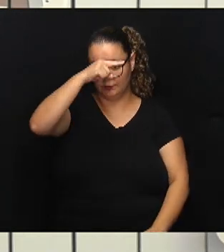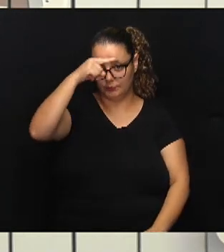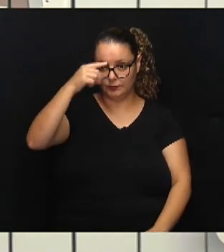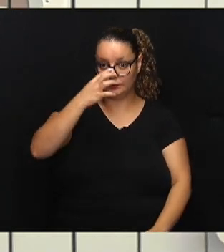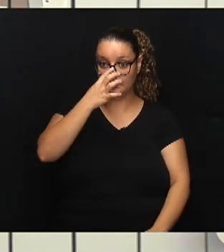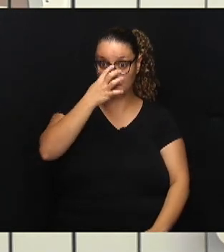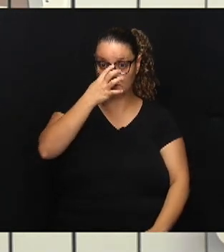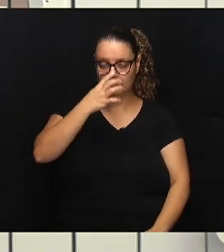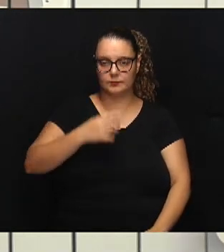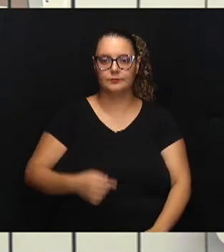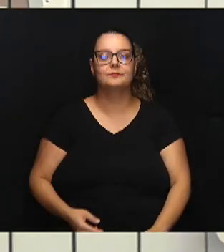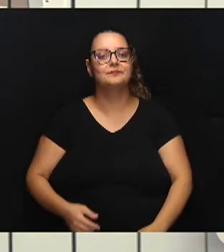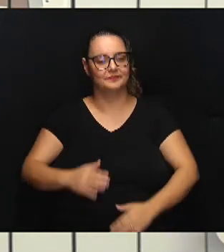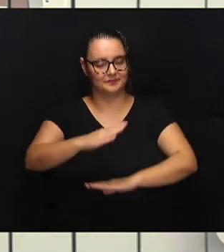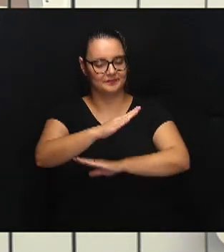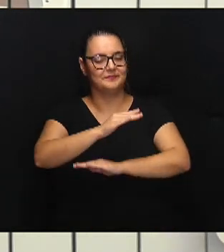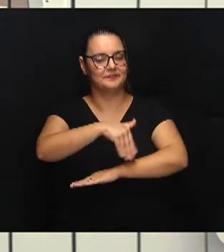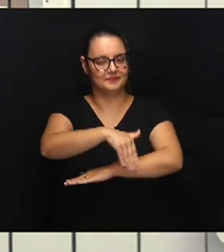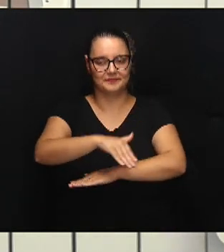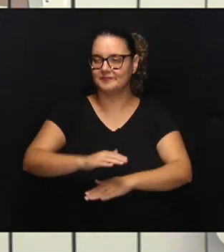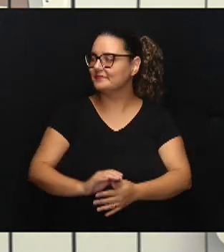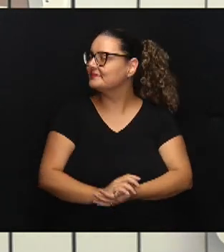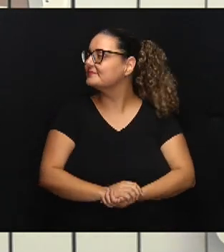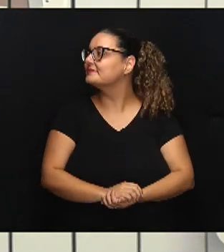Alejandro. É Câmara nas ruas.